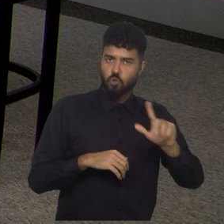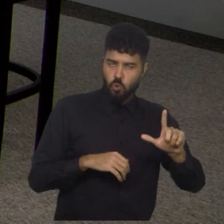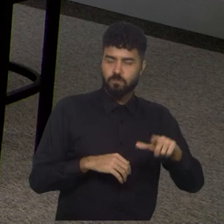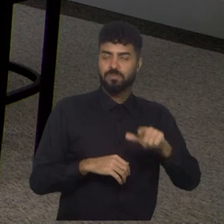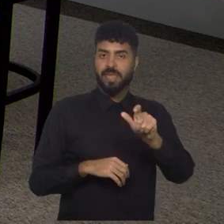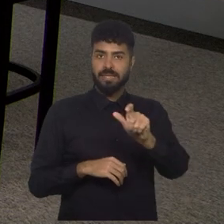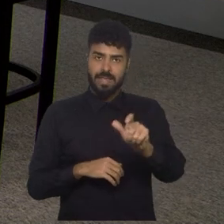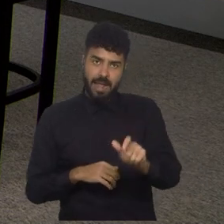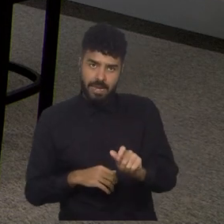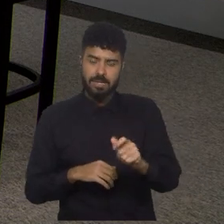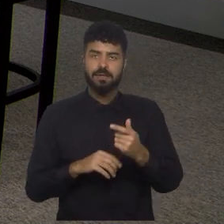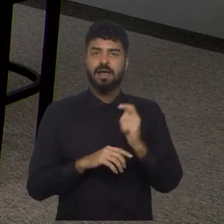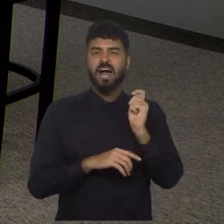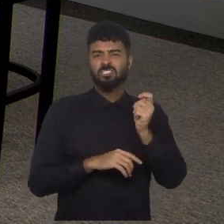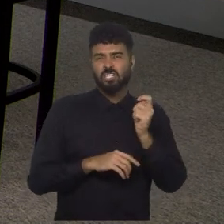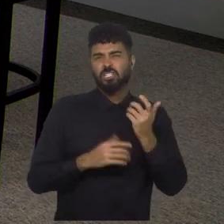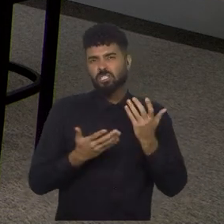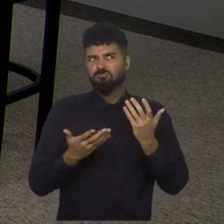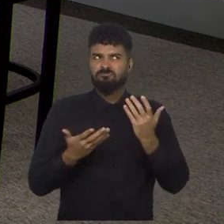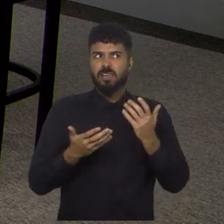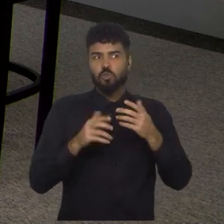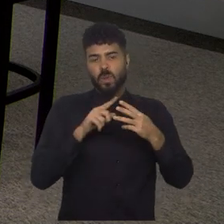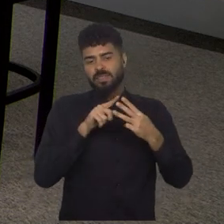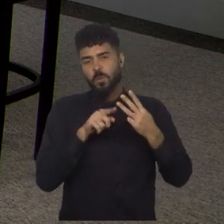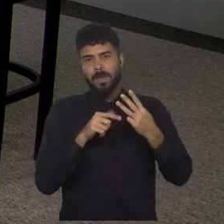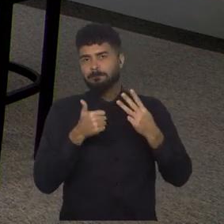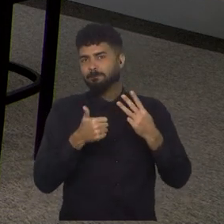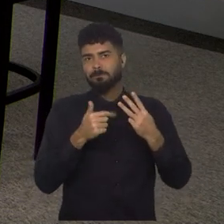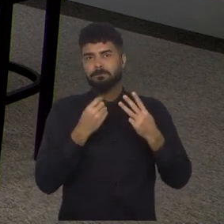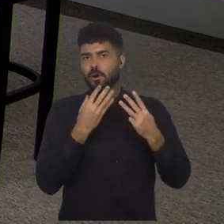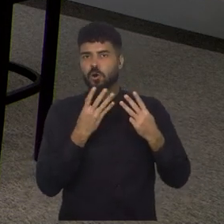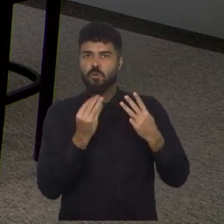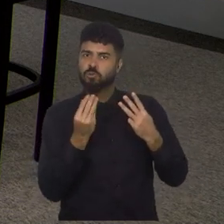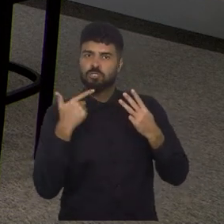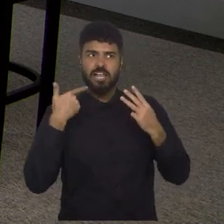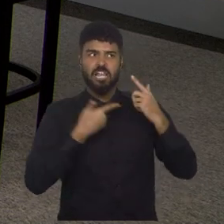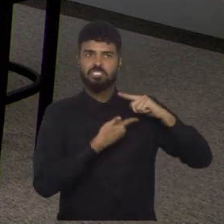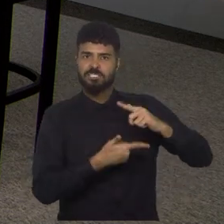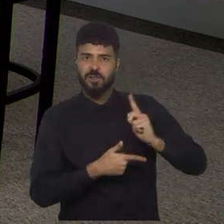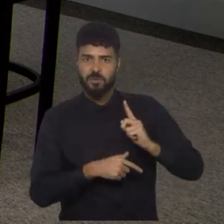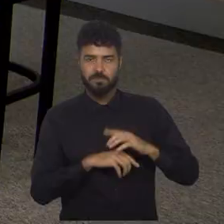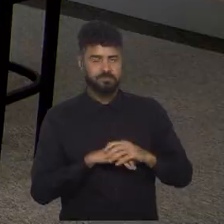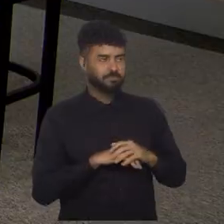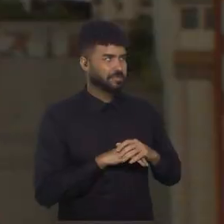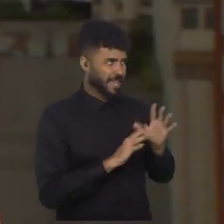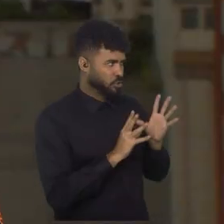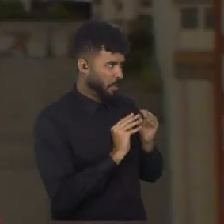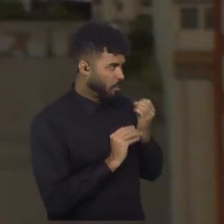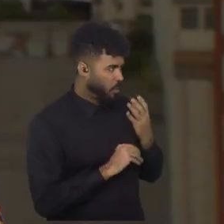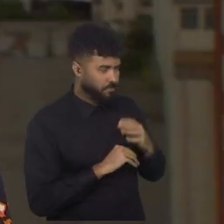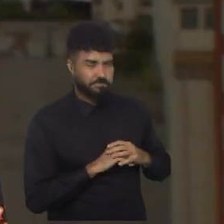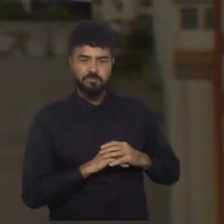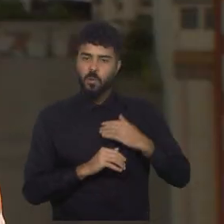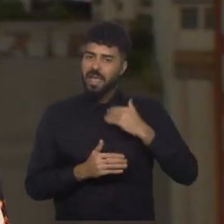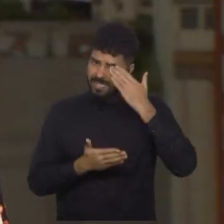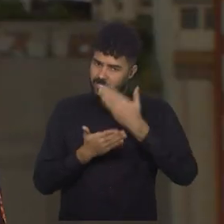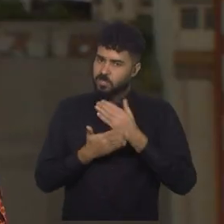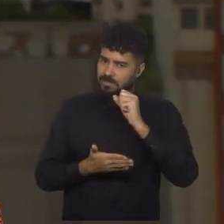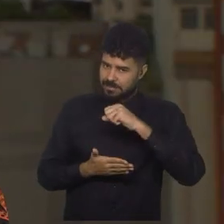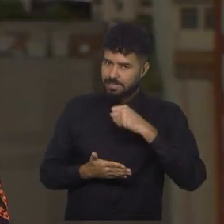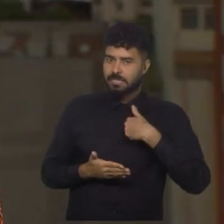Argentina que nem tanto. É um resumo bom já, Belle? Eu acho que sim. Eu acho que, assim, de nenhuma forma